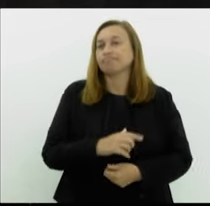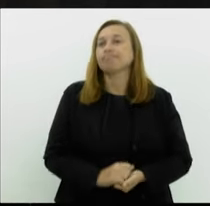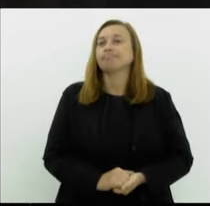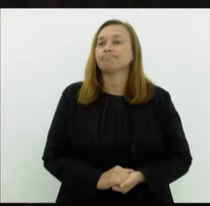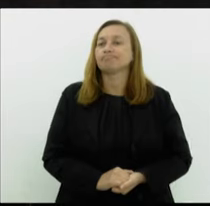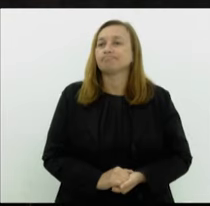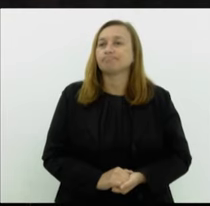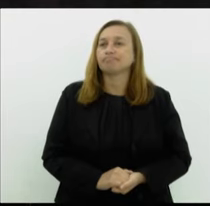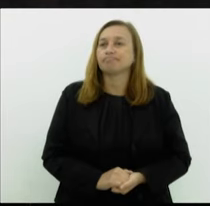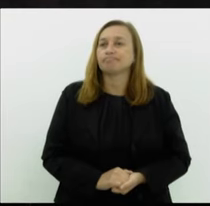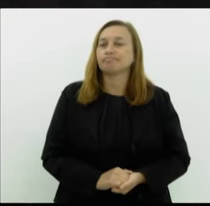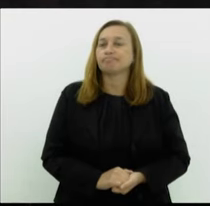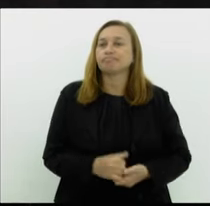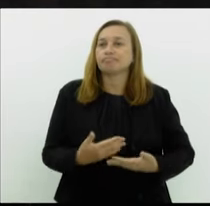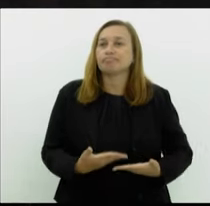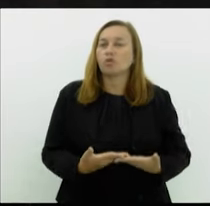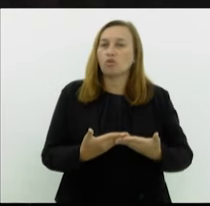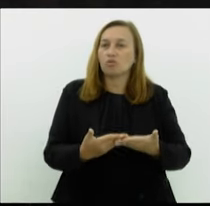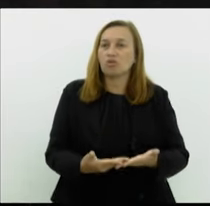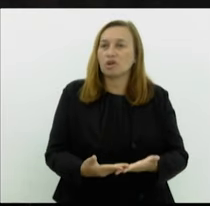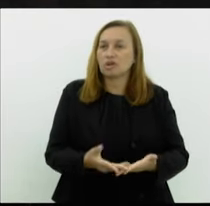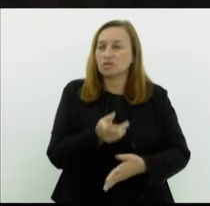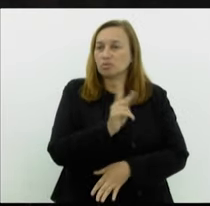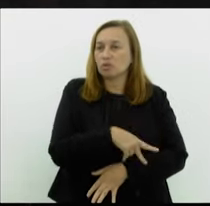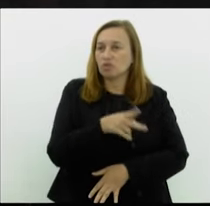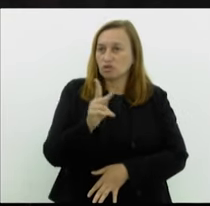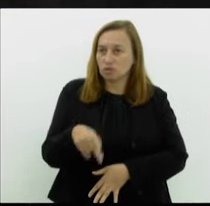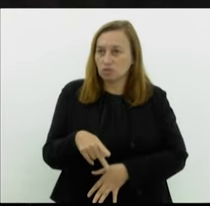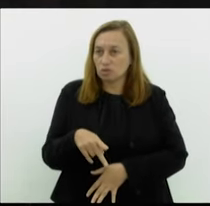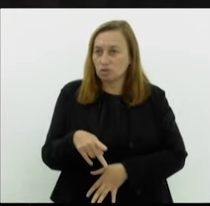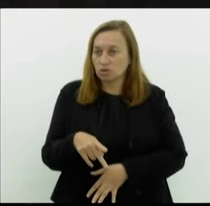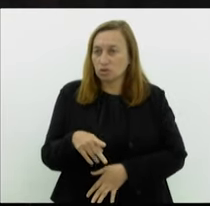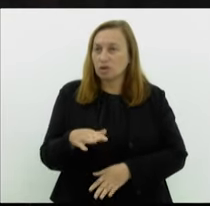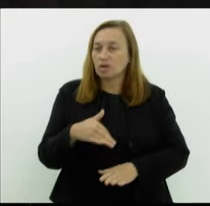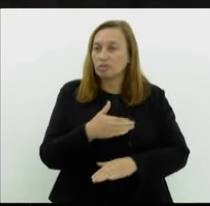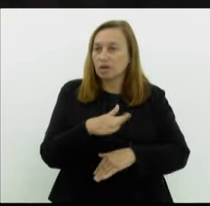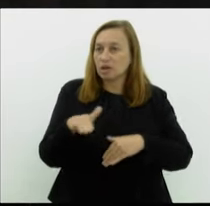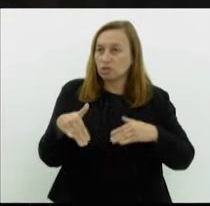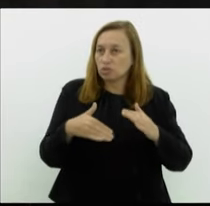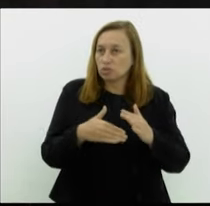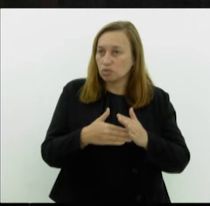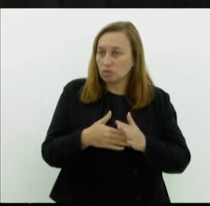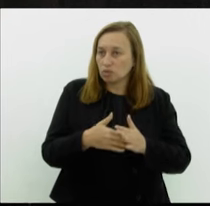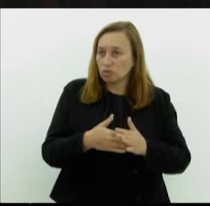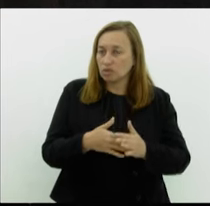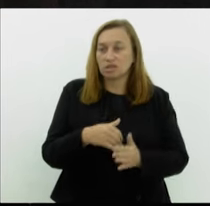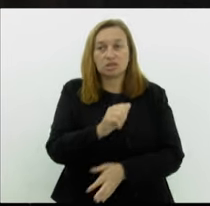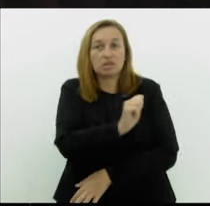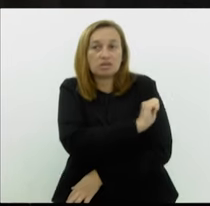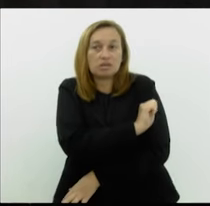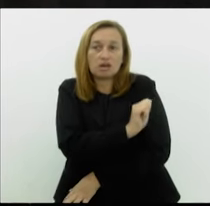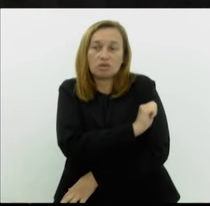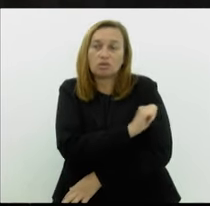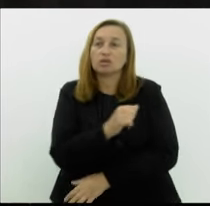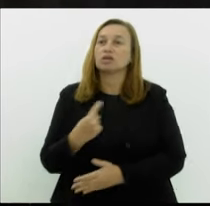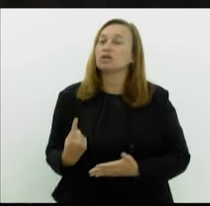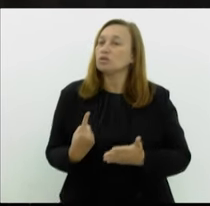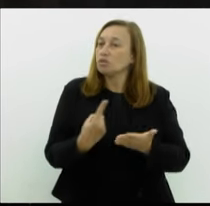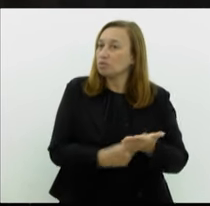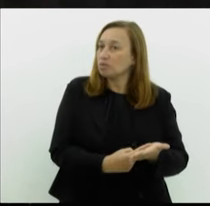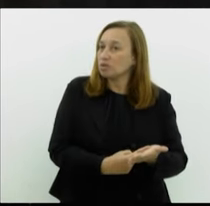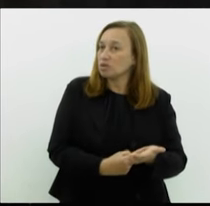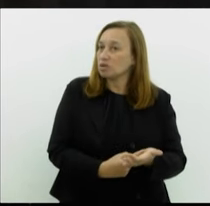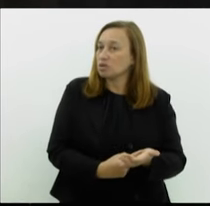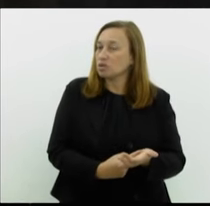é a oferta de educação pública para as filhas e os filhos da classe trabalhadora. Acho que todos e todas sabem do meu compromisso de primeira hora